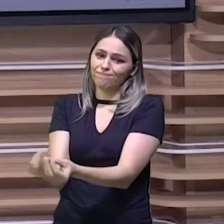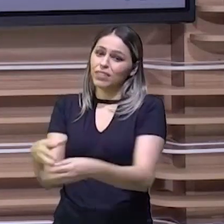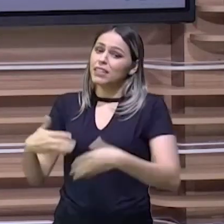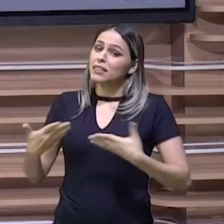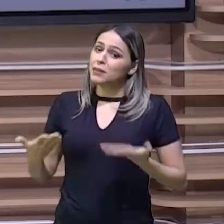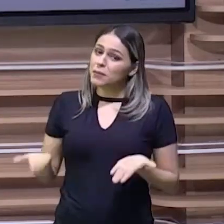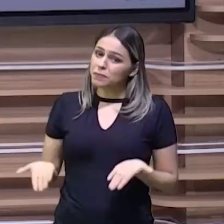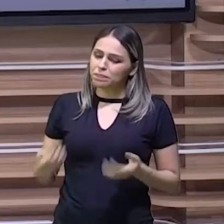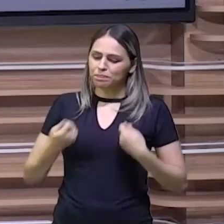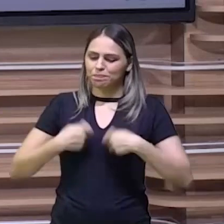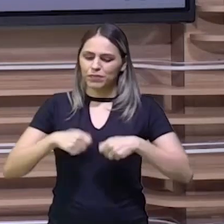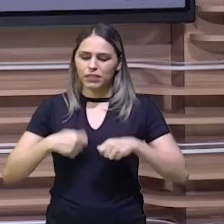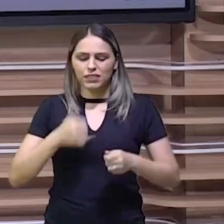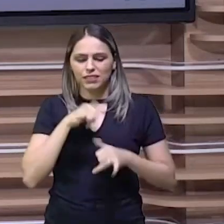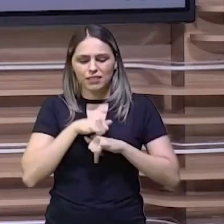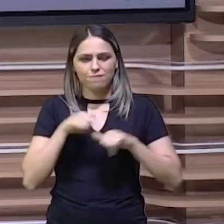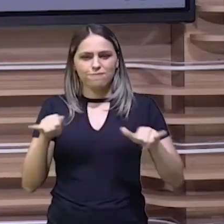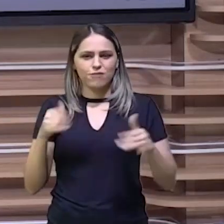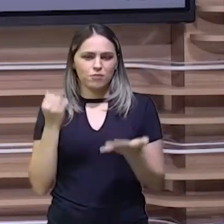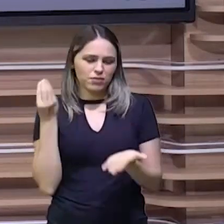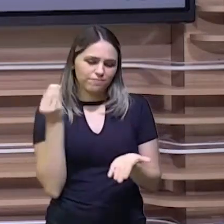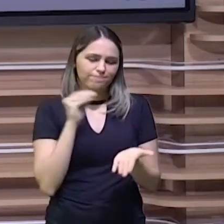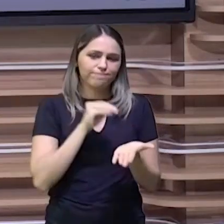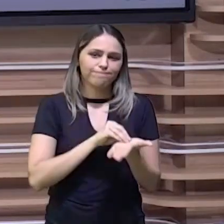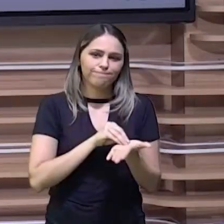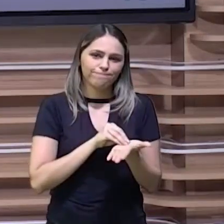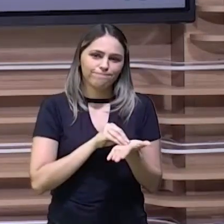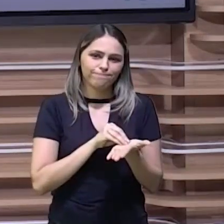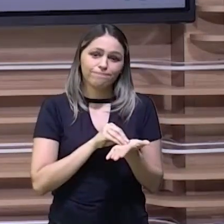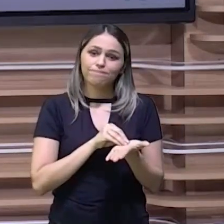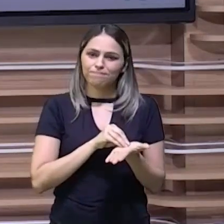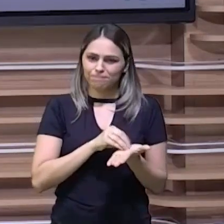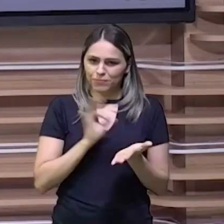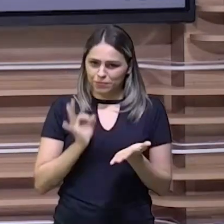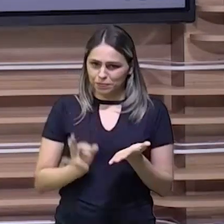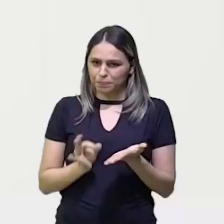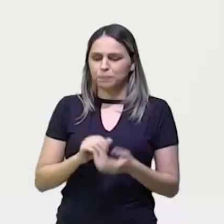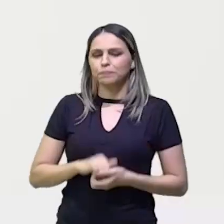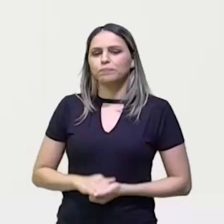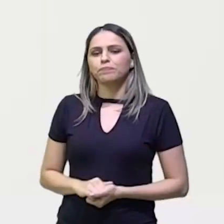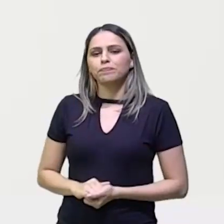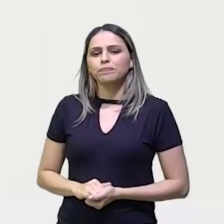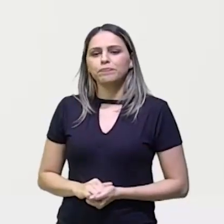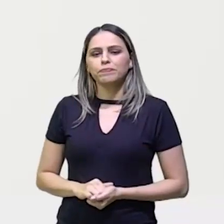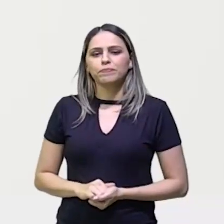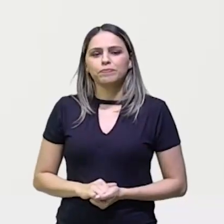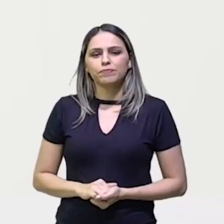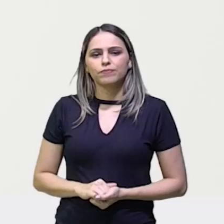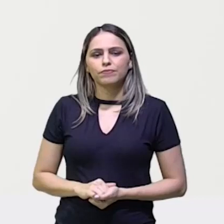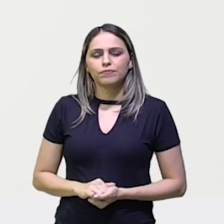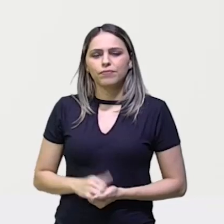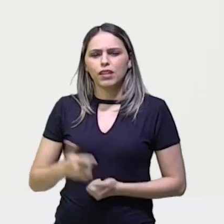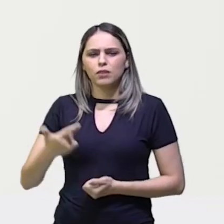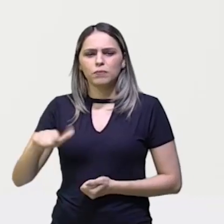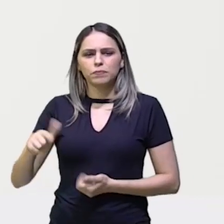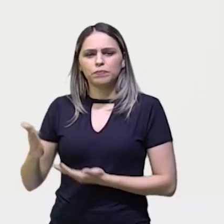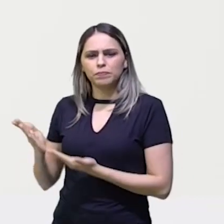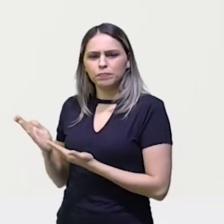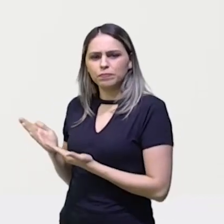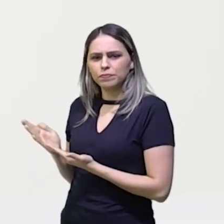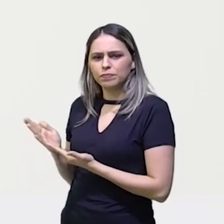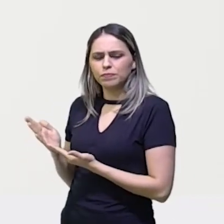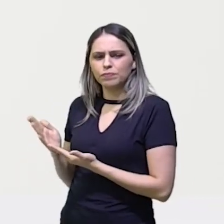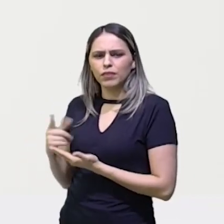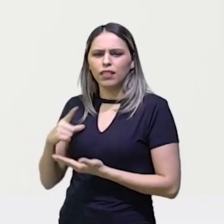existe essas informações de um envelope de uma carta, certo? Vamos para o próximo. Olha aqui, crianças.